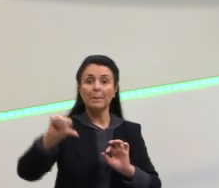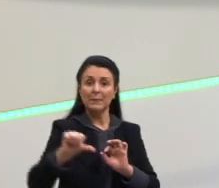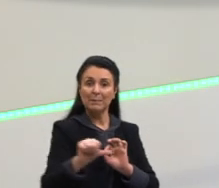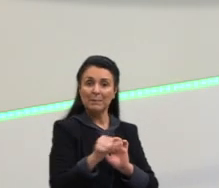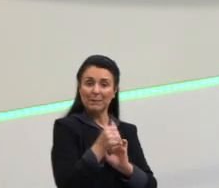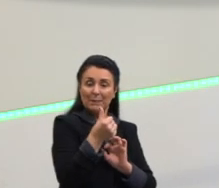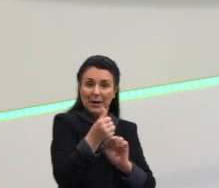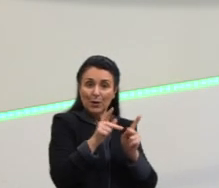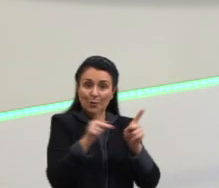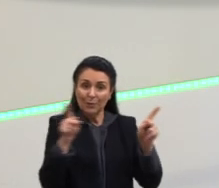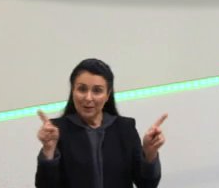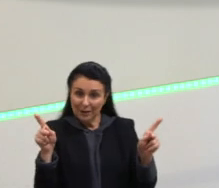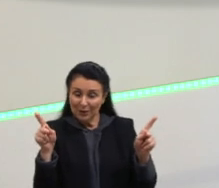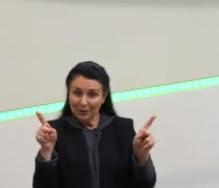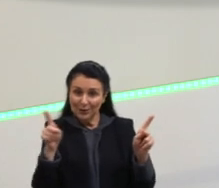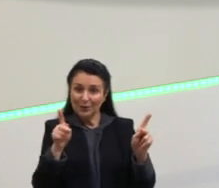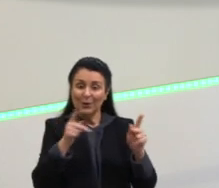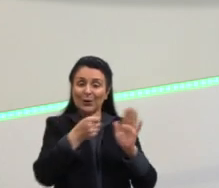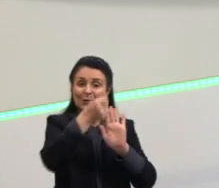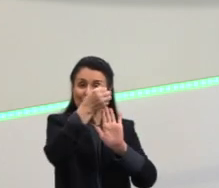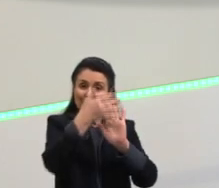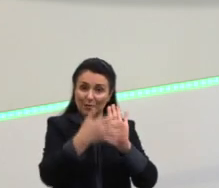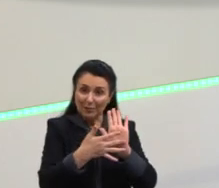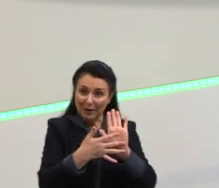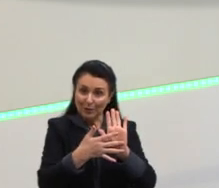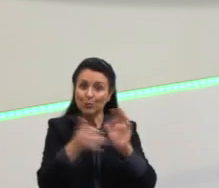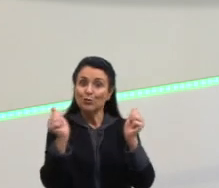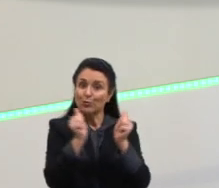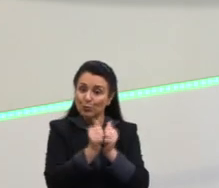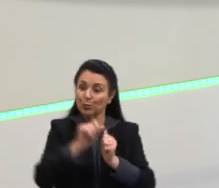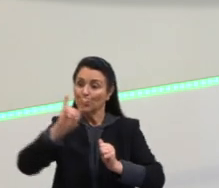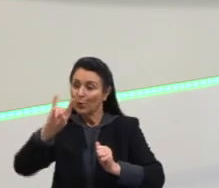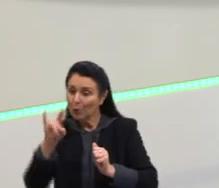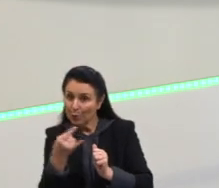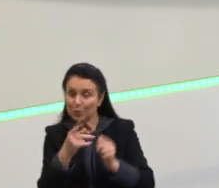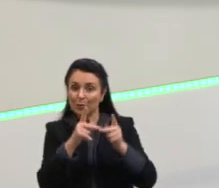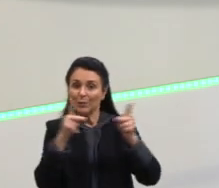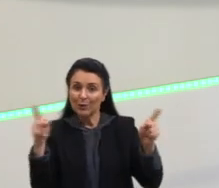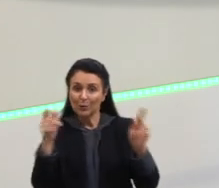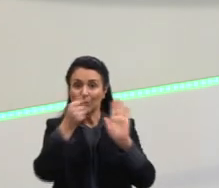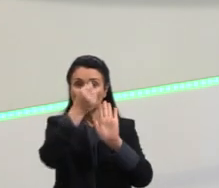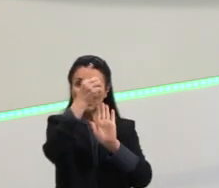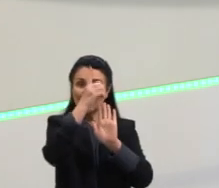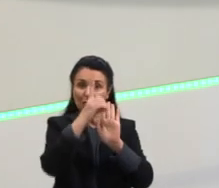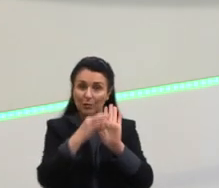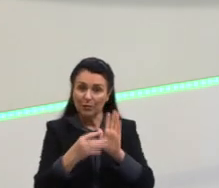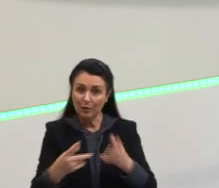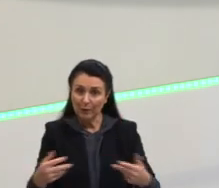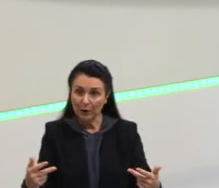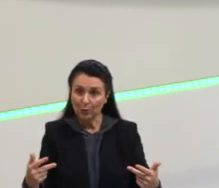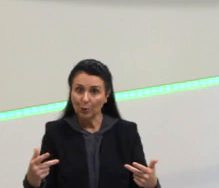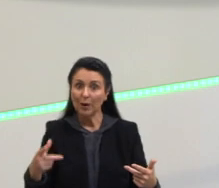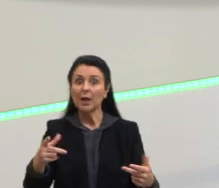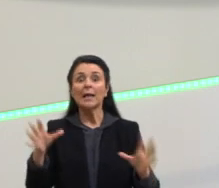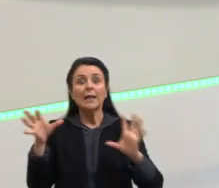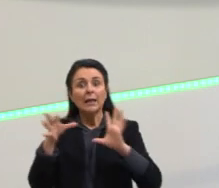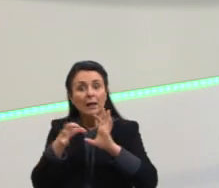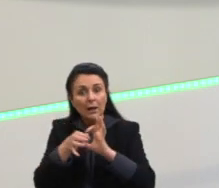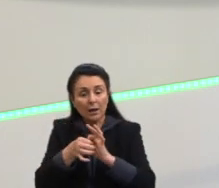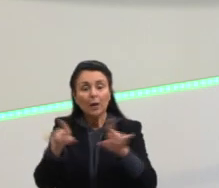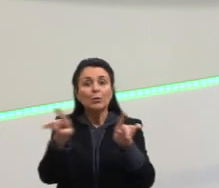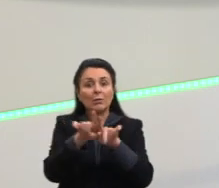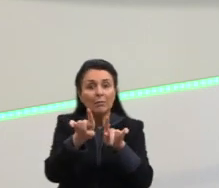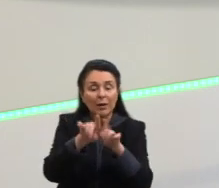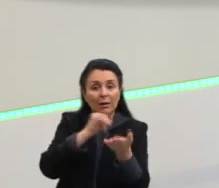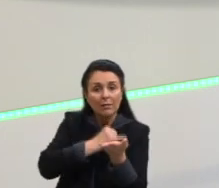ou último período desenvolvimento e ainda assim ligando tudo isso lá na introdução é a dessa